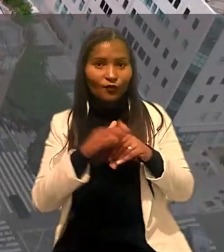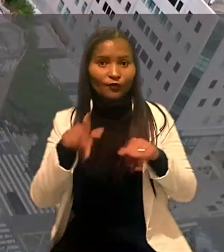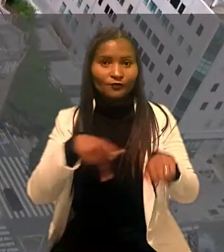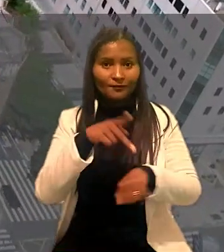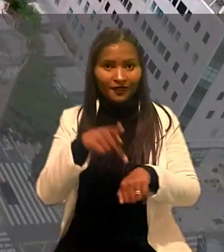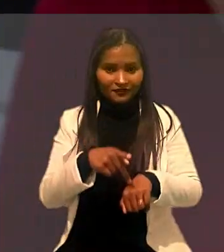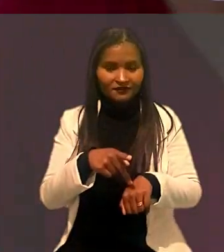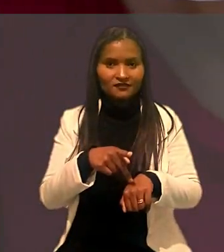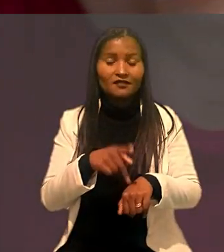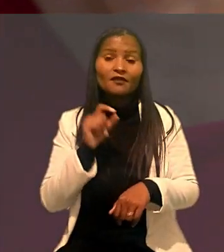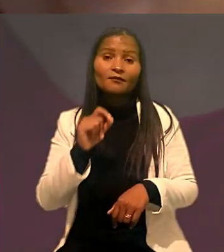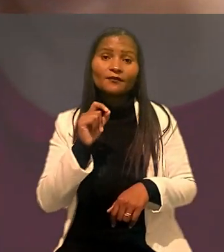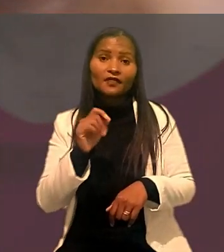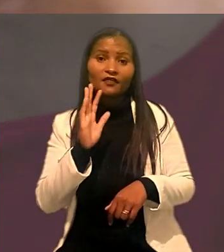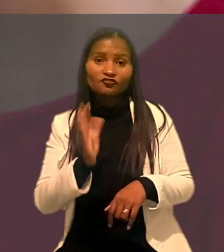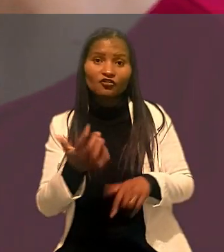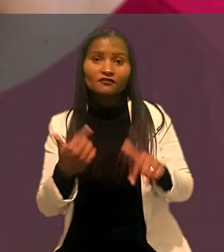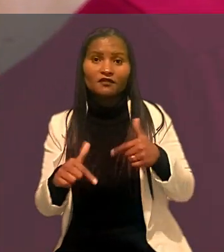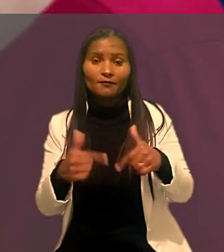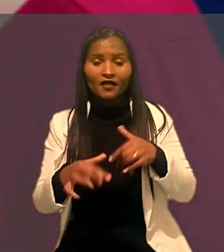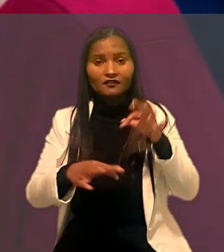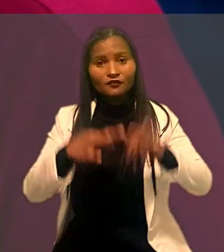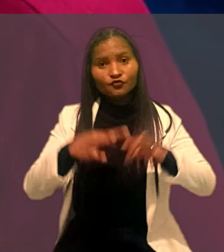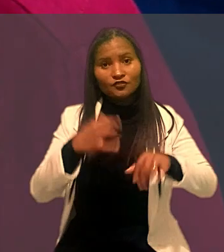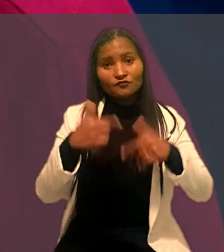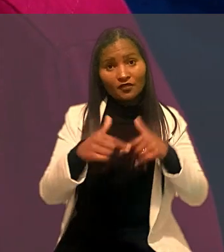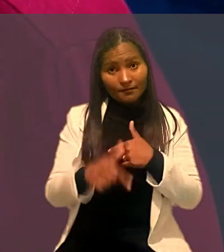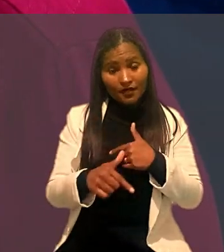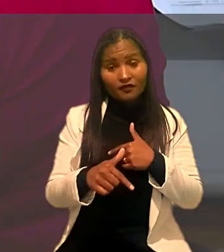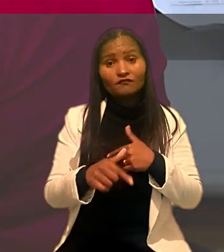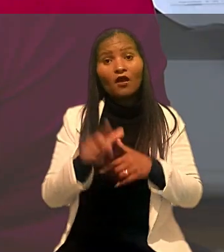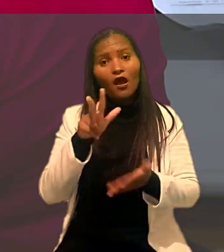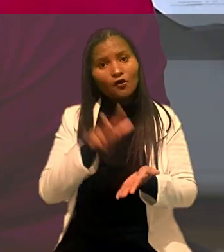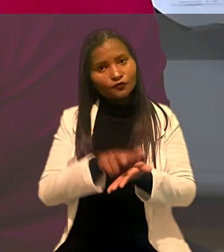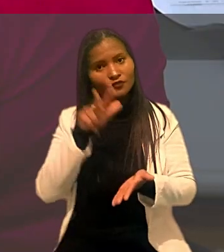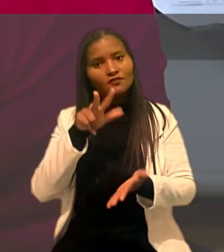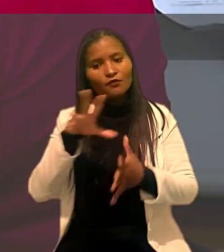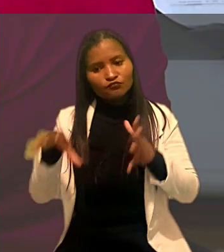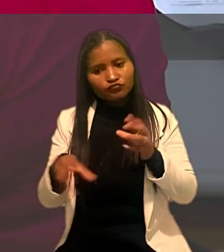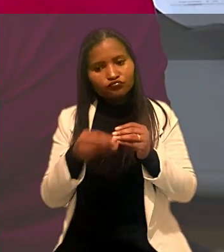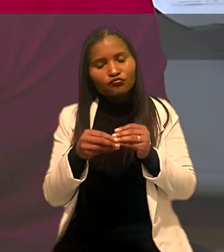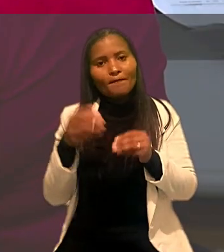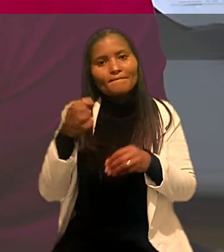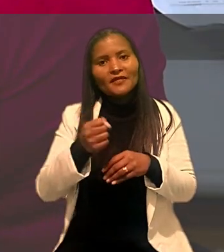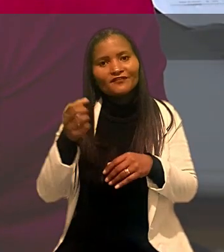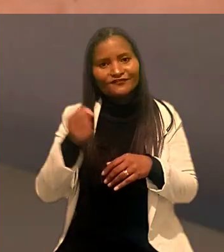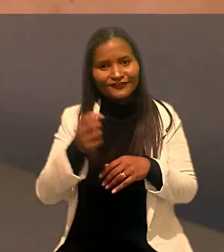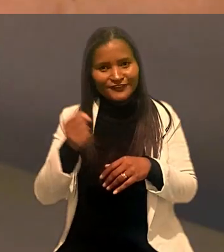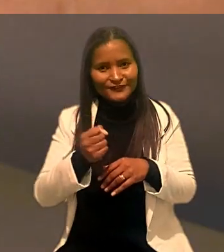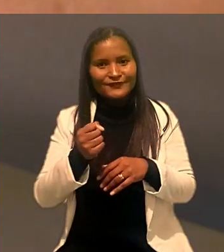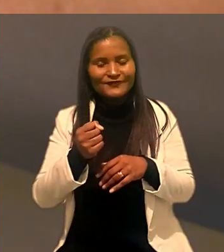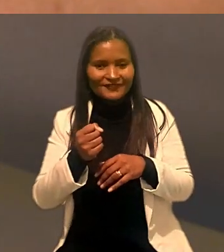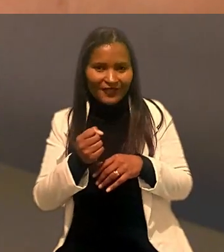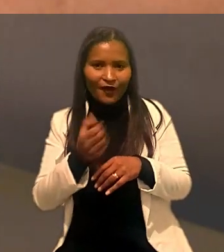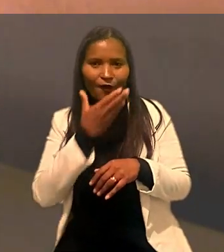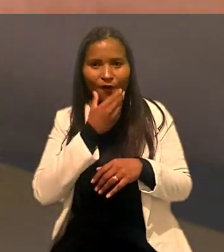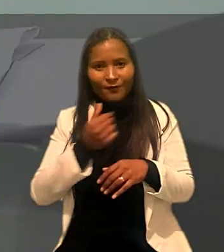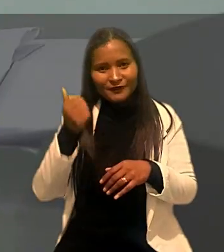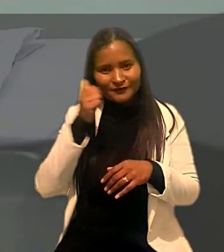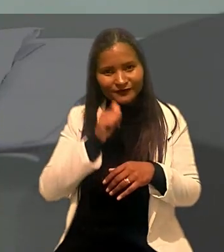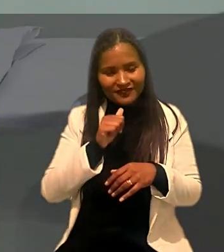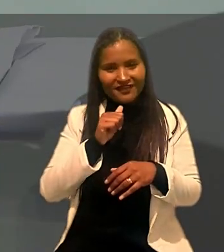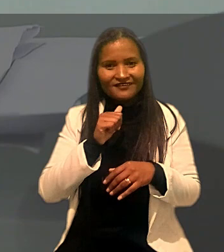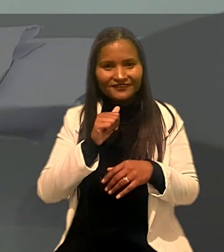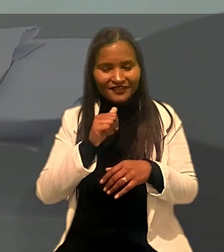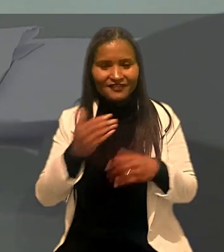todo o país. E para quem já atua na Justiça do Trabalho, foi autorizado o reajuste de benefícios de magistrados, servidoras e